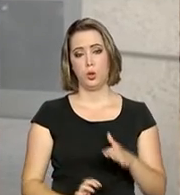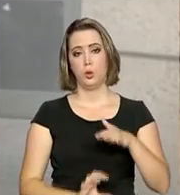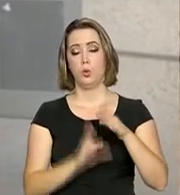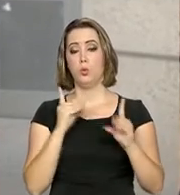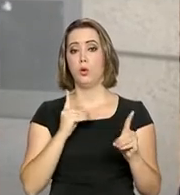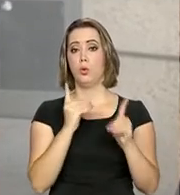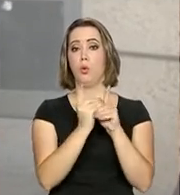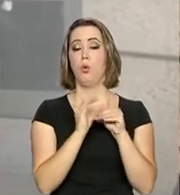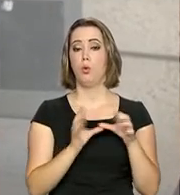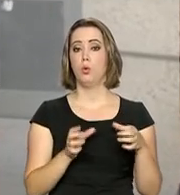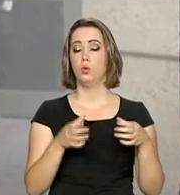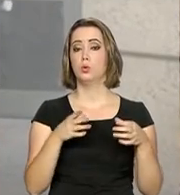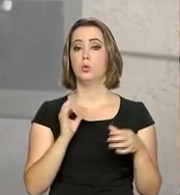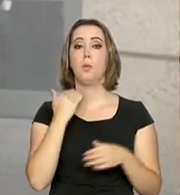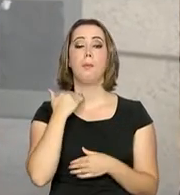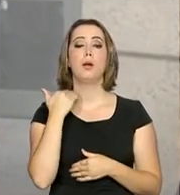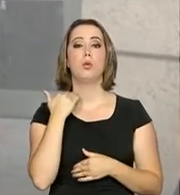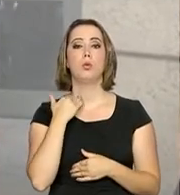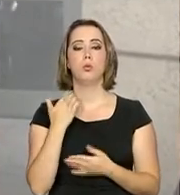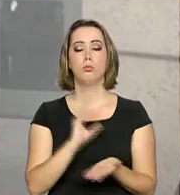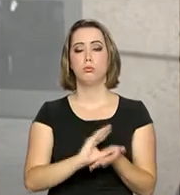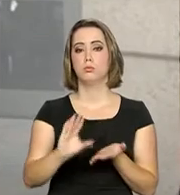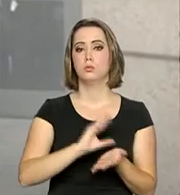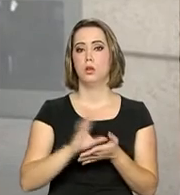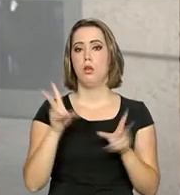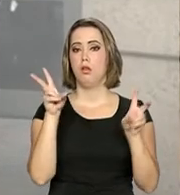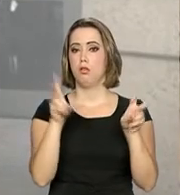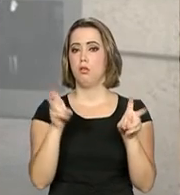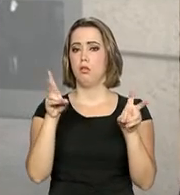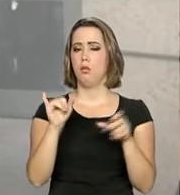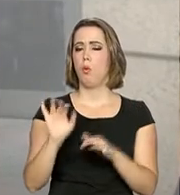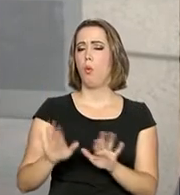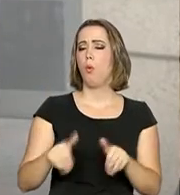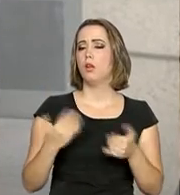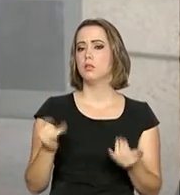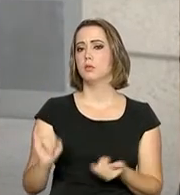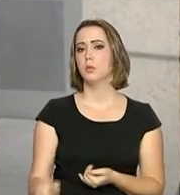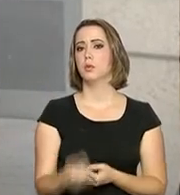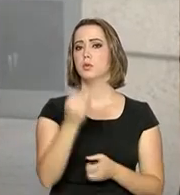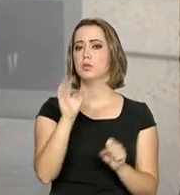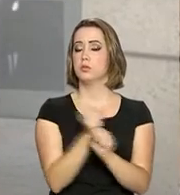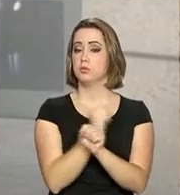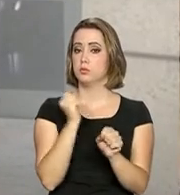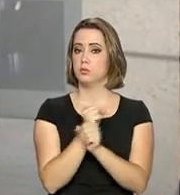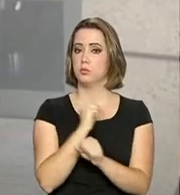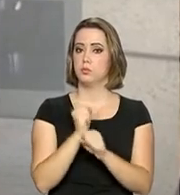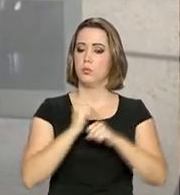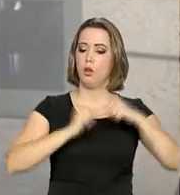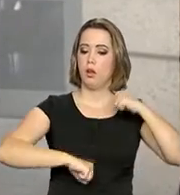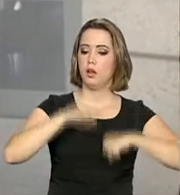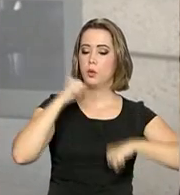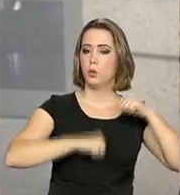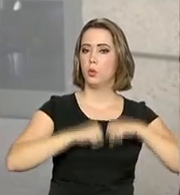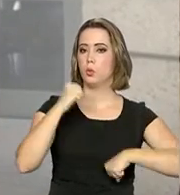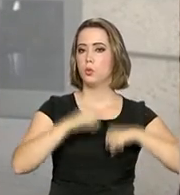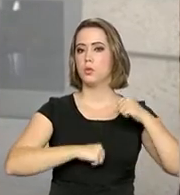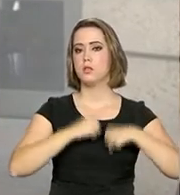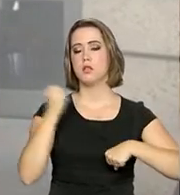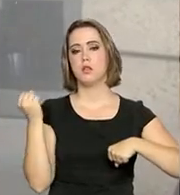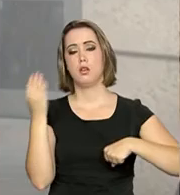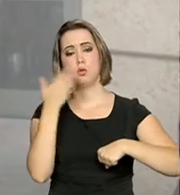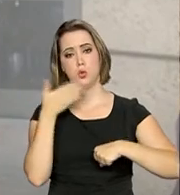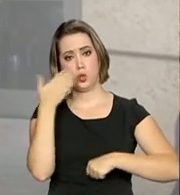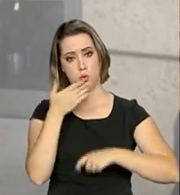sendo debatidos também temas como as oportunidades de investimentos em infraestrutura, a indústria de açúcar e etanol,